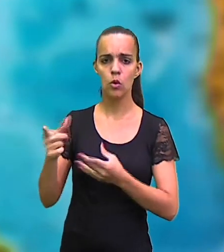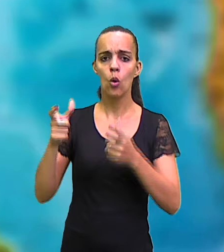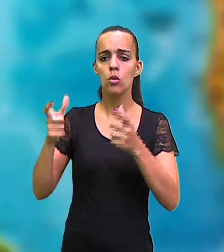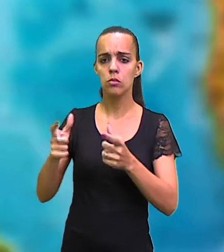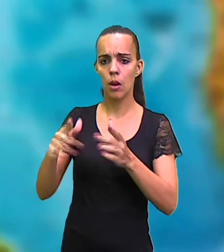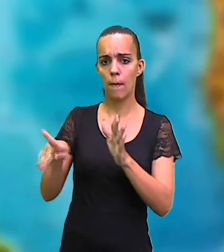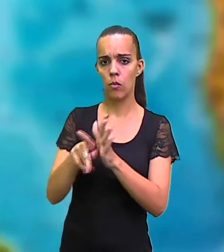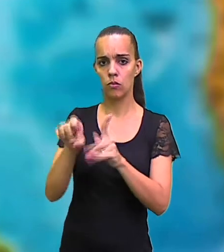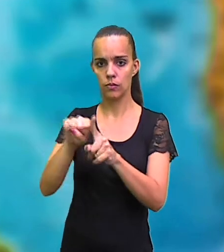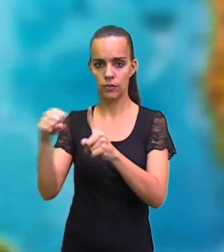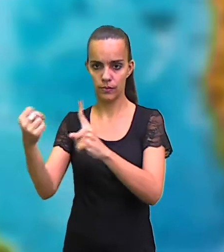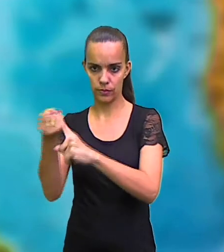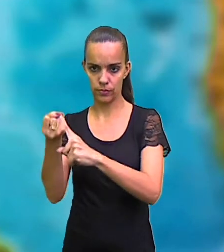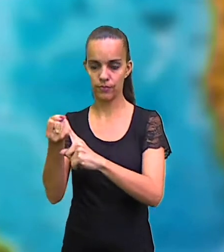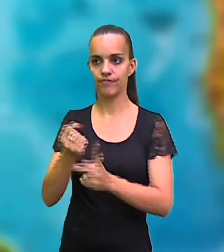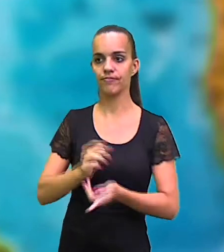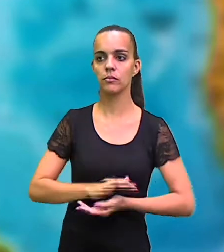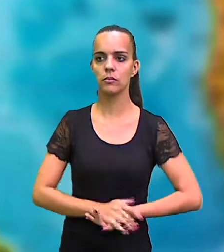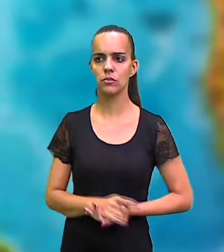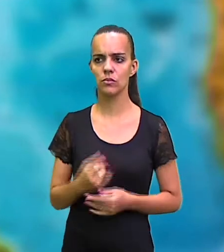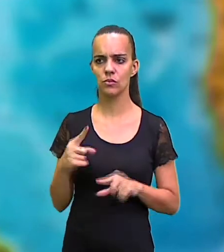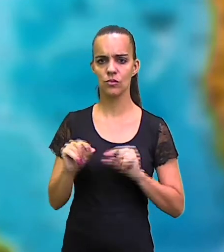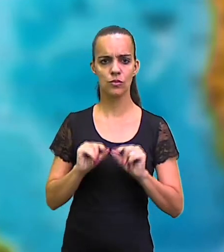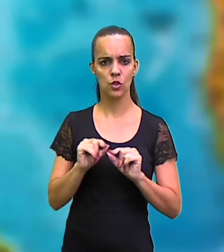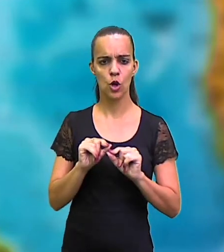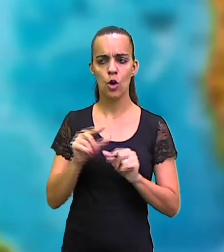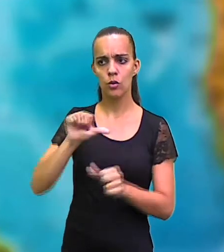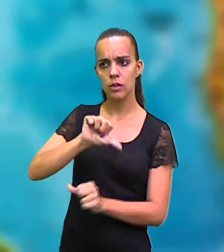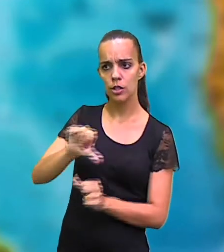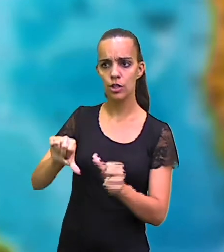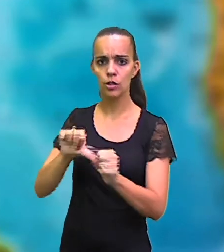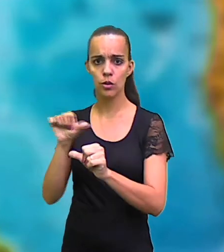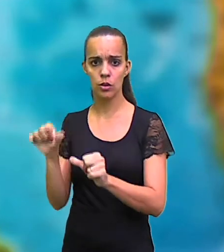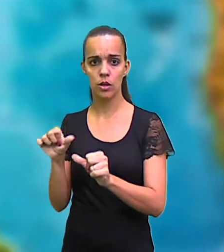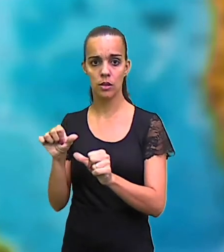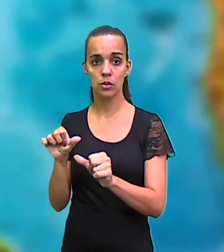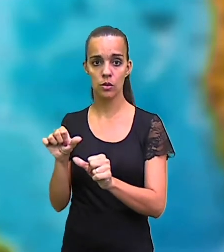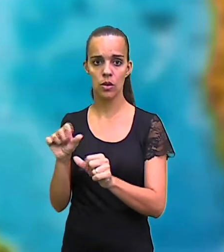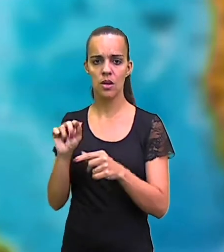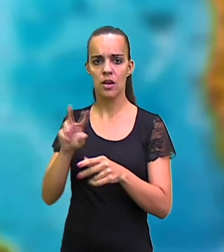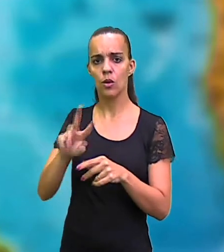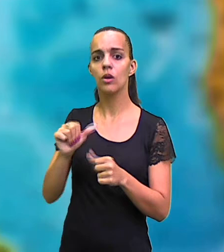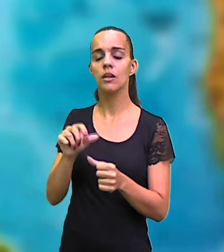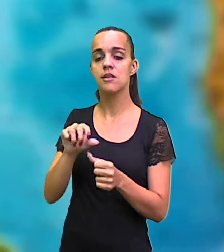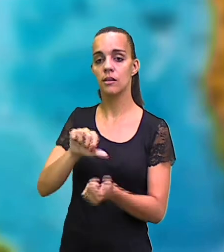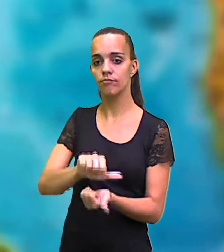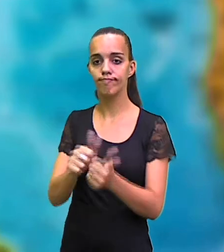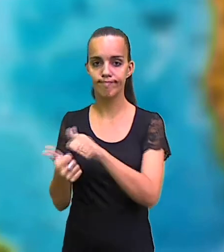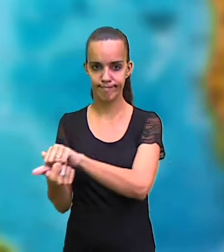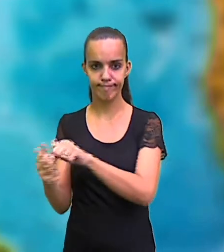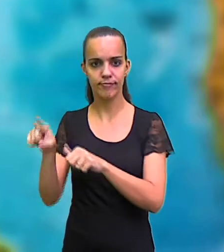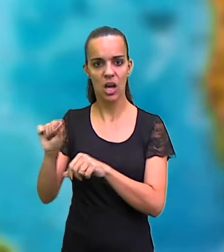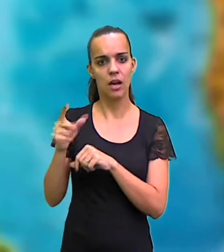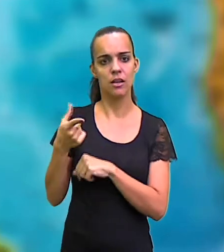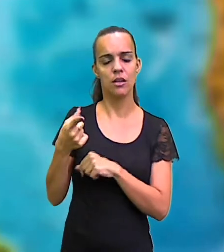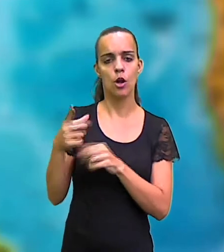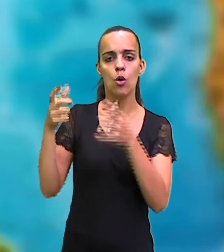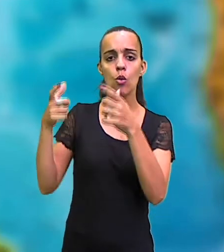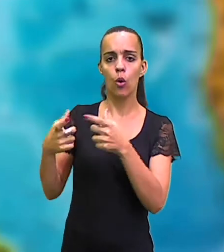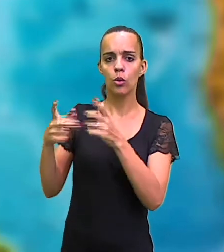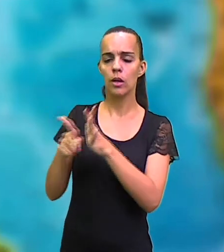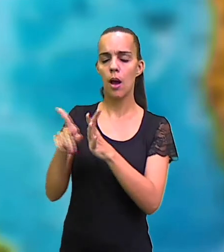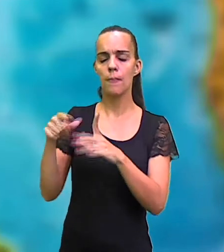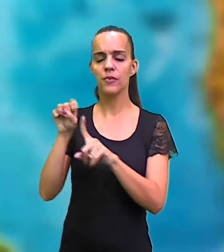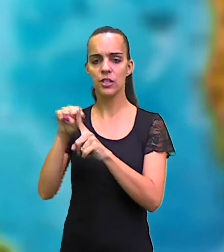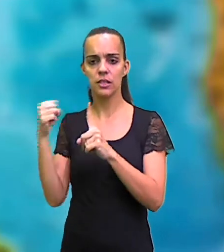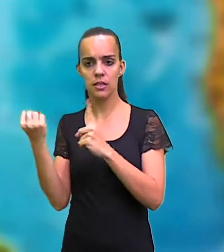entidades assistenciais. O que é revertido? É revertido a. As entidades